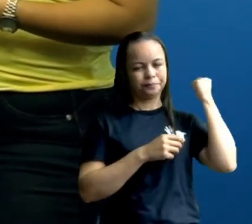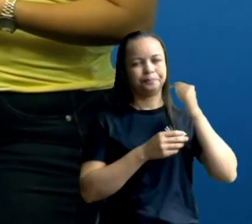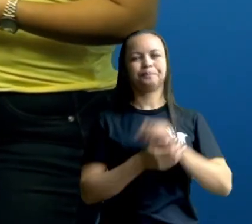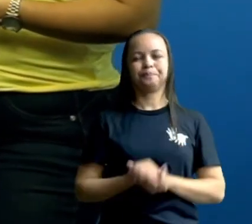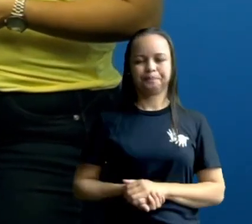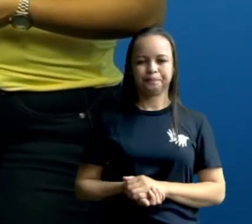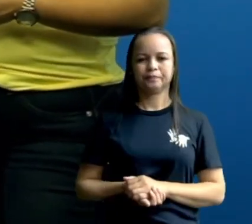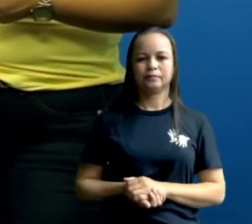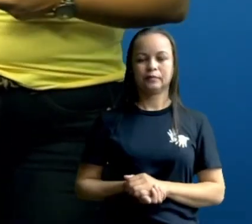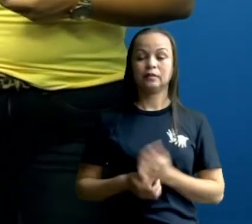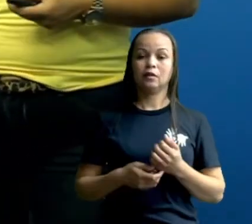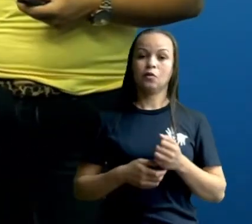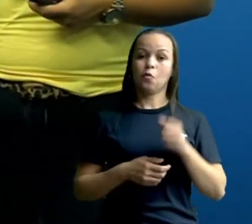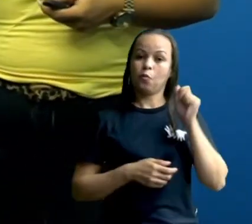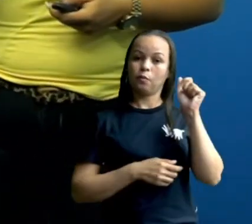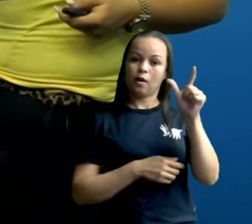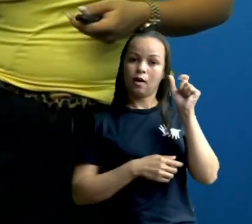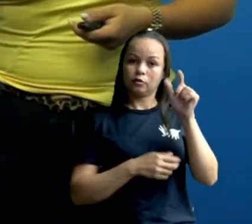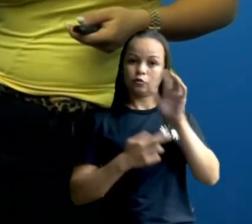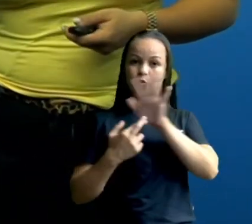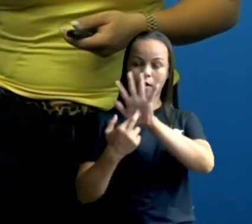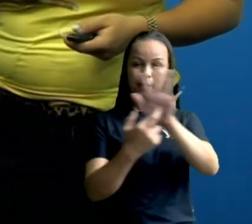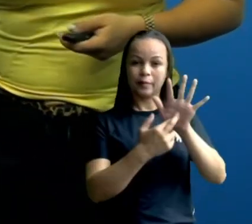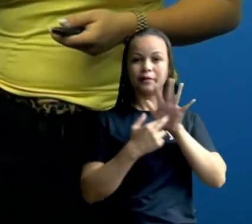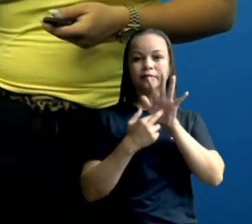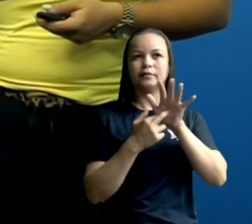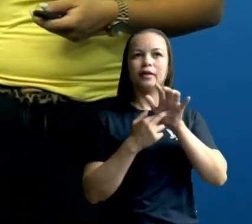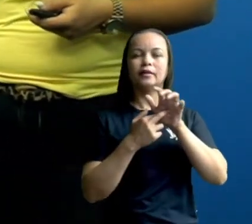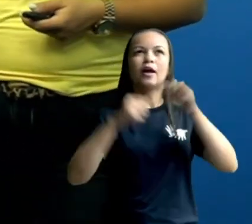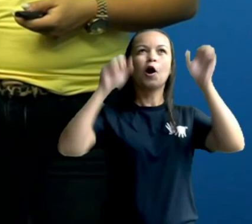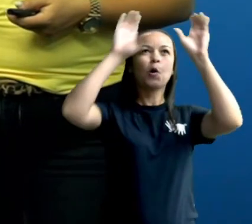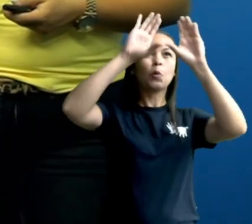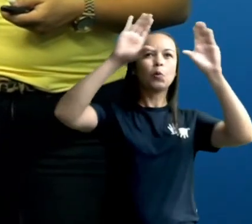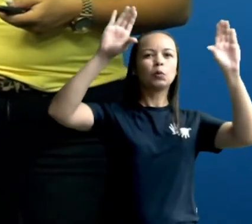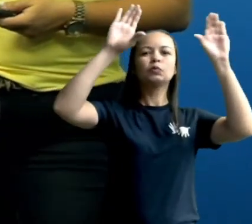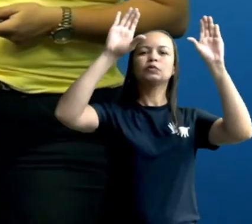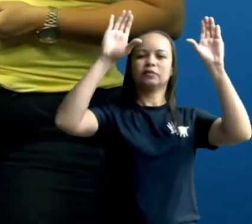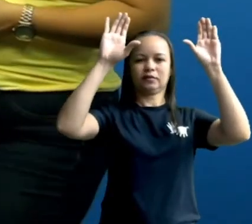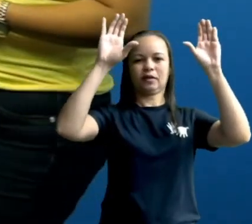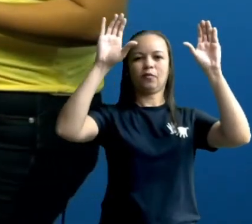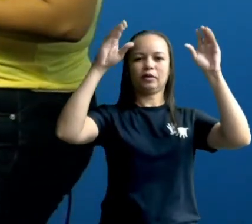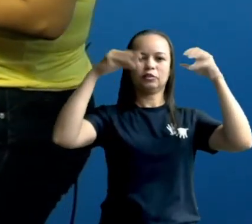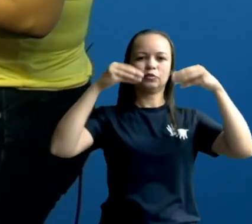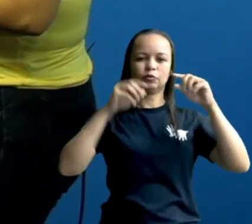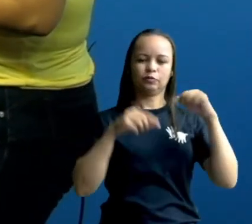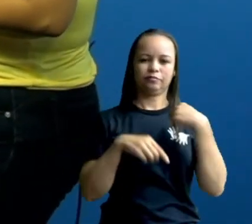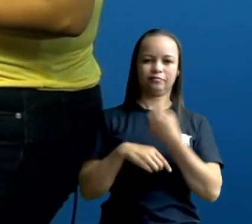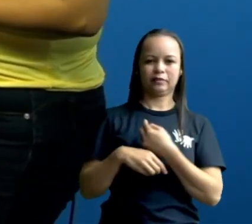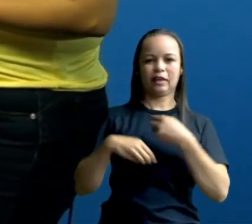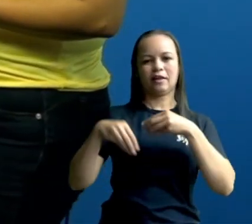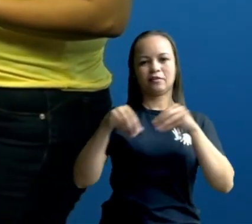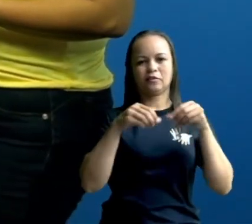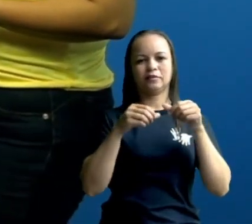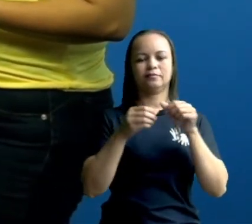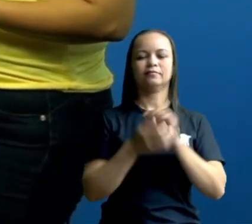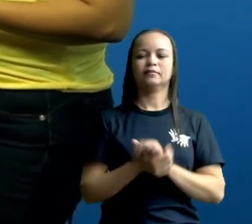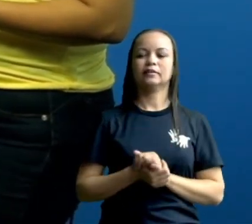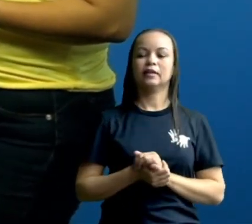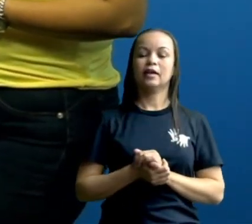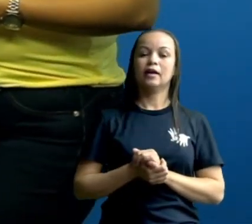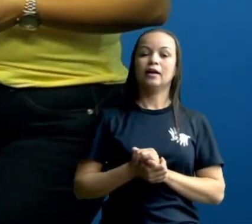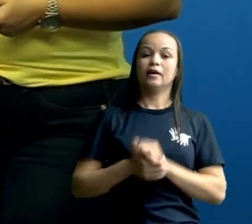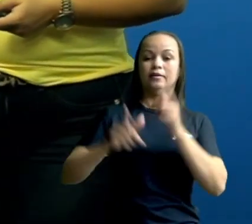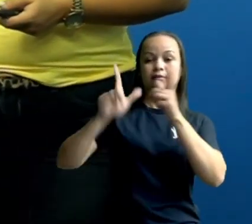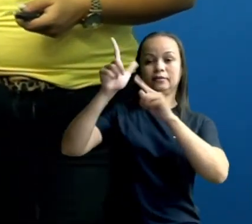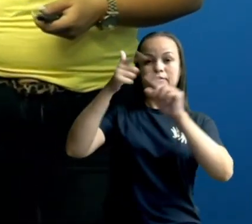O azul representa o céu azul da nossa terra. E as estrelas